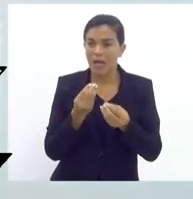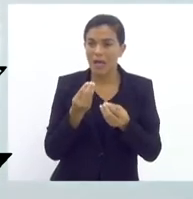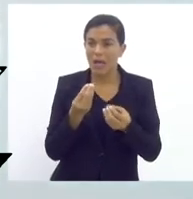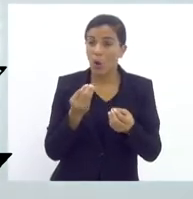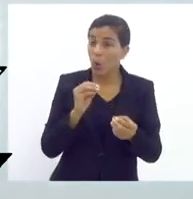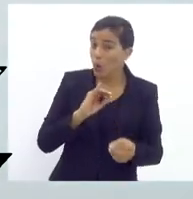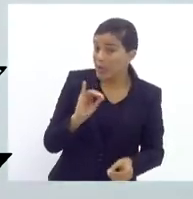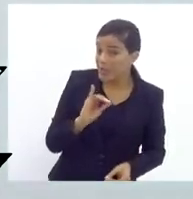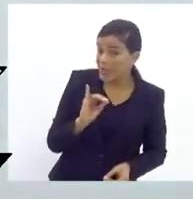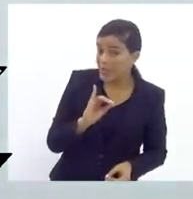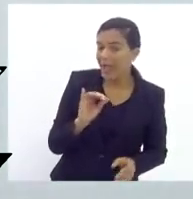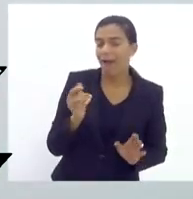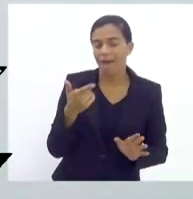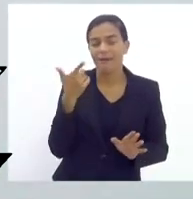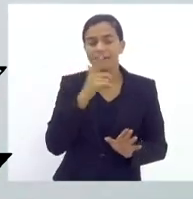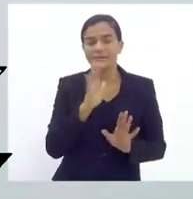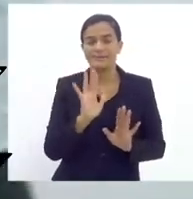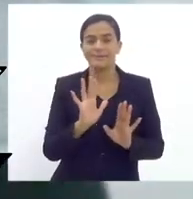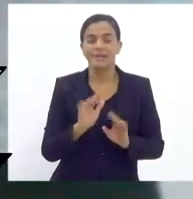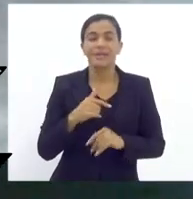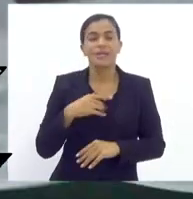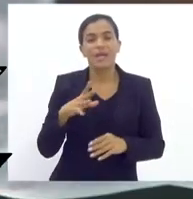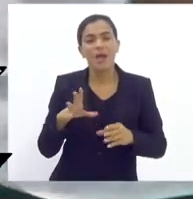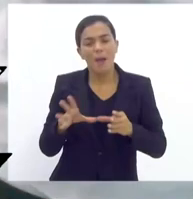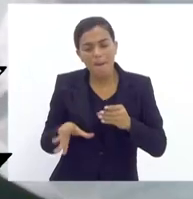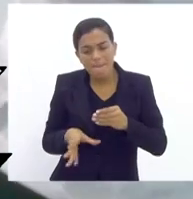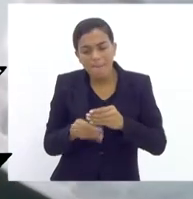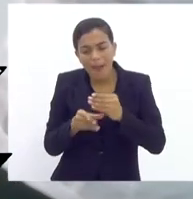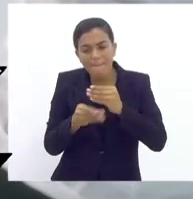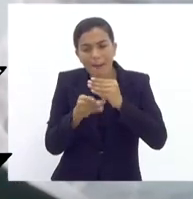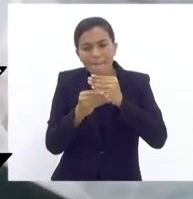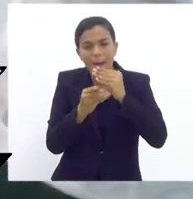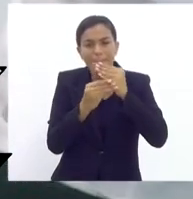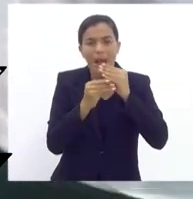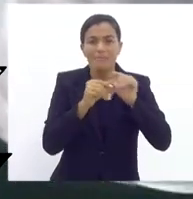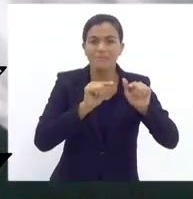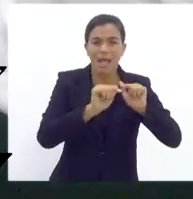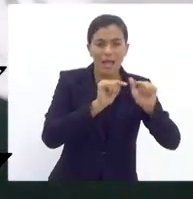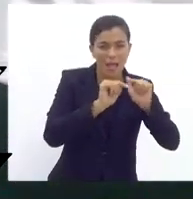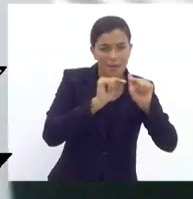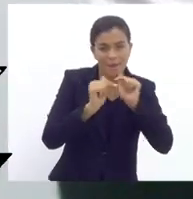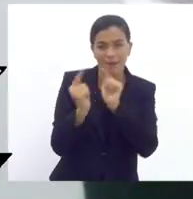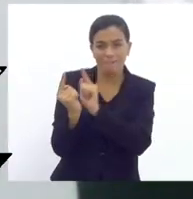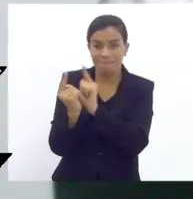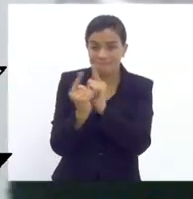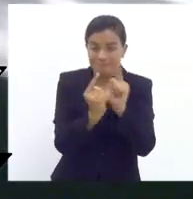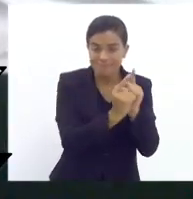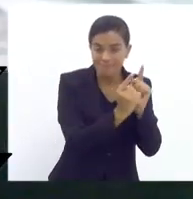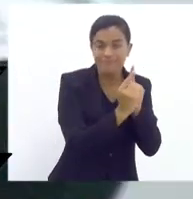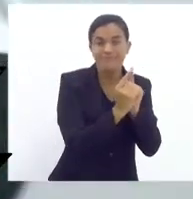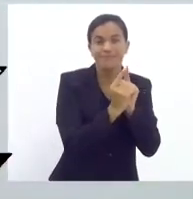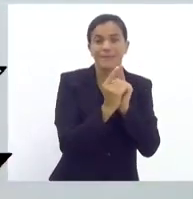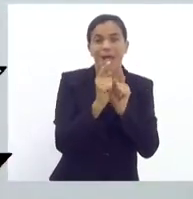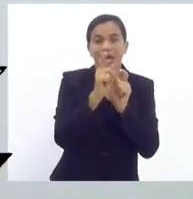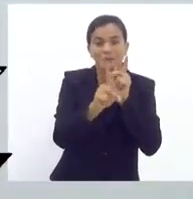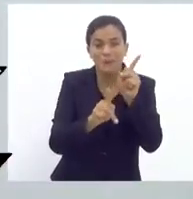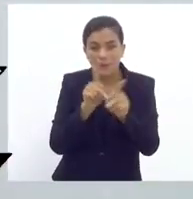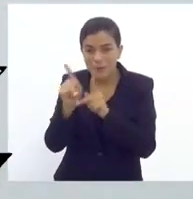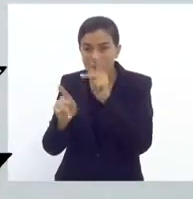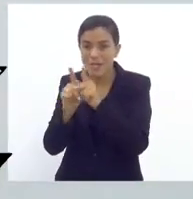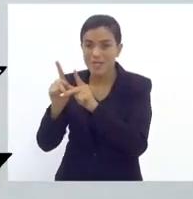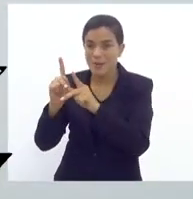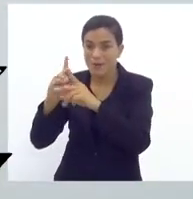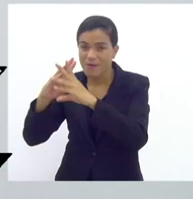Oi assim a gente ajuntar diversos serviços de atendimento às populações